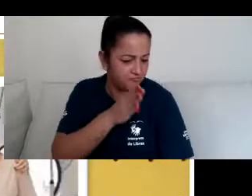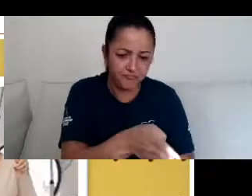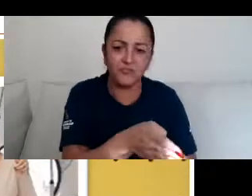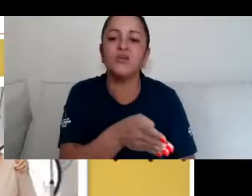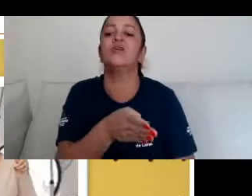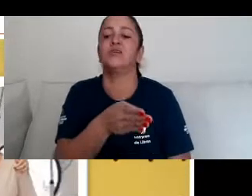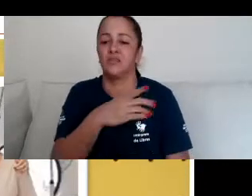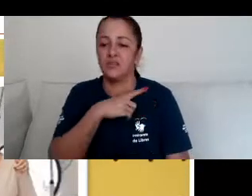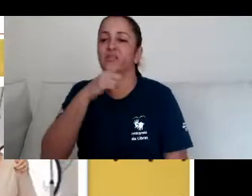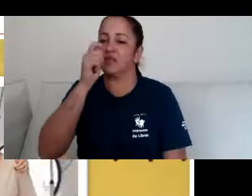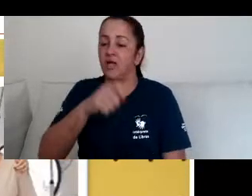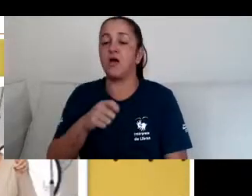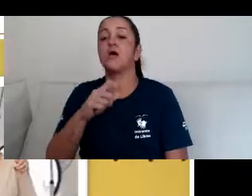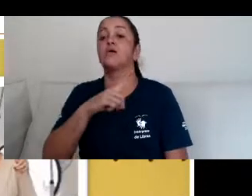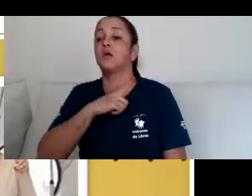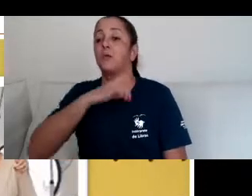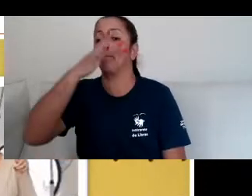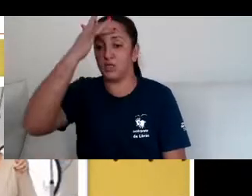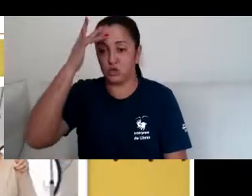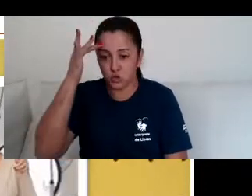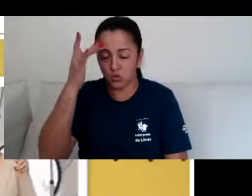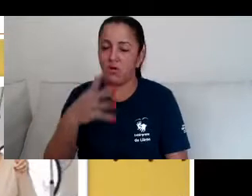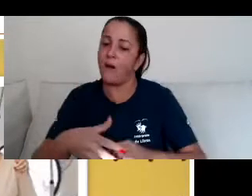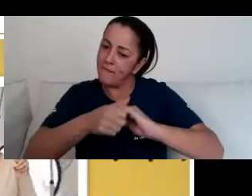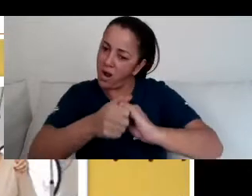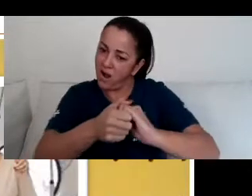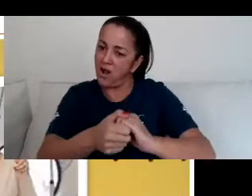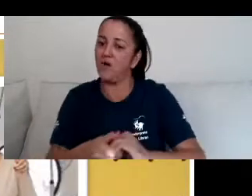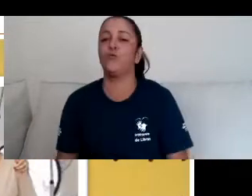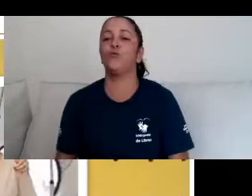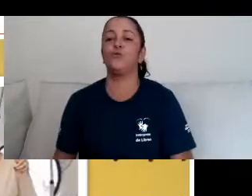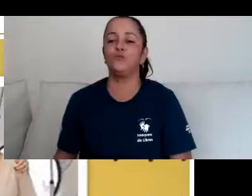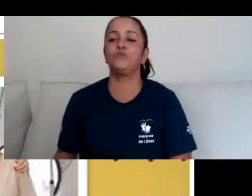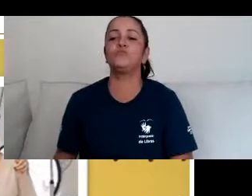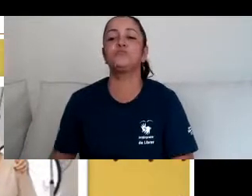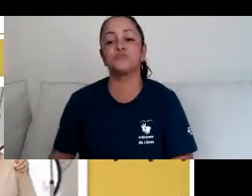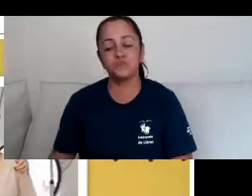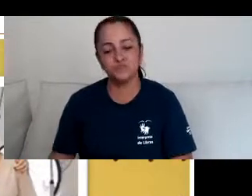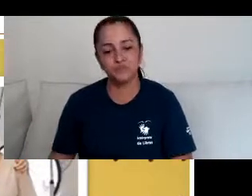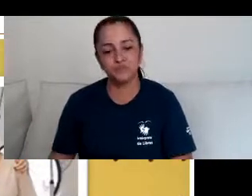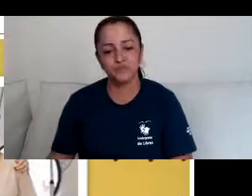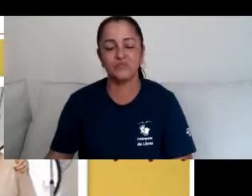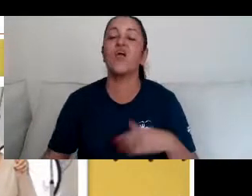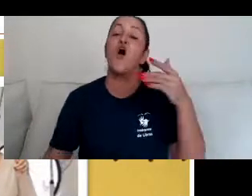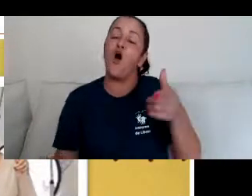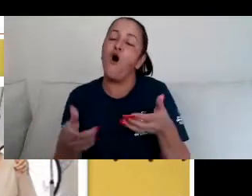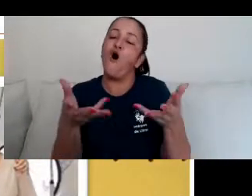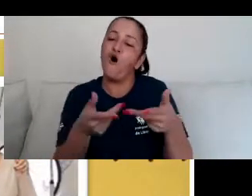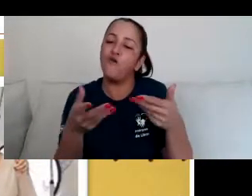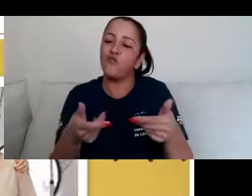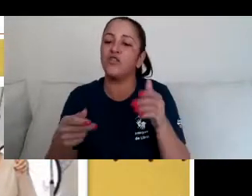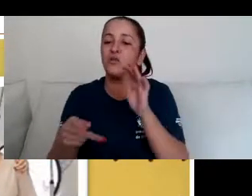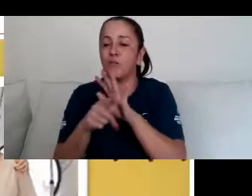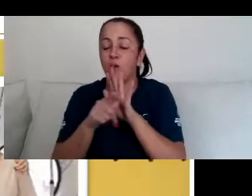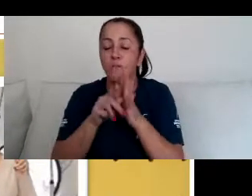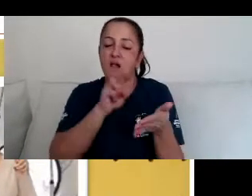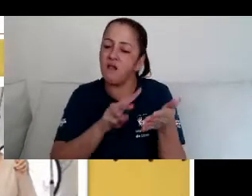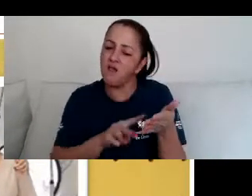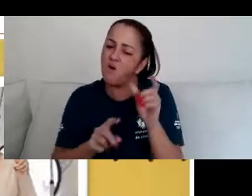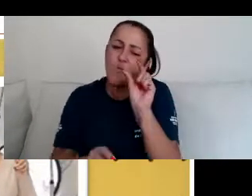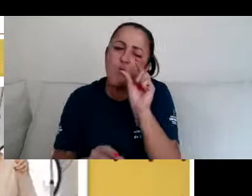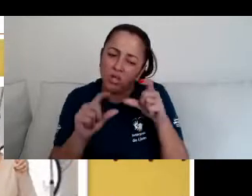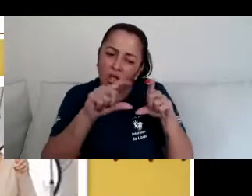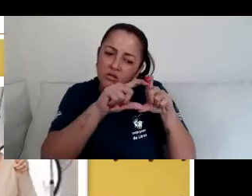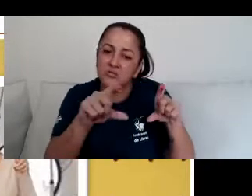tiver pessoas, a gente vai lá, pega na mão, como diz a Julie, e convida para ler um texto. E quando dá, a gente